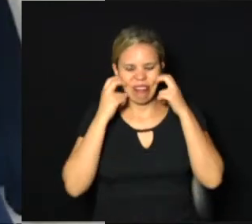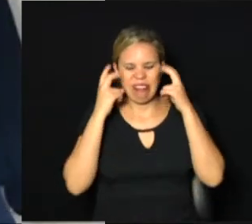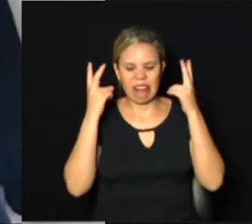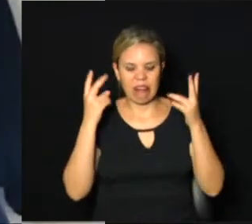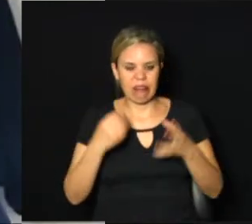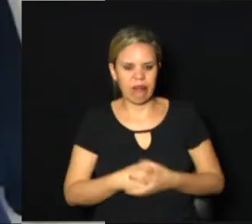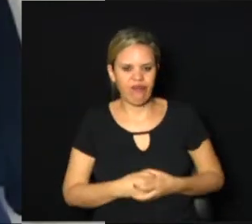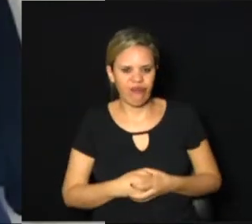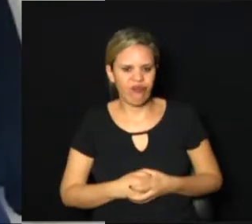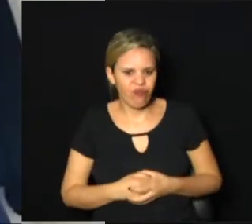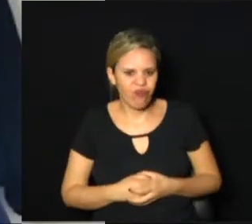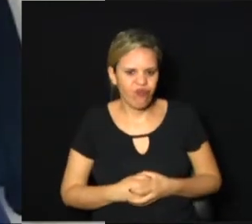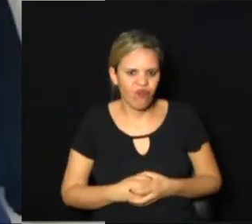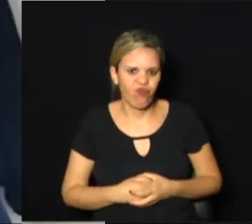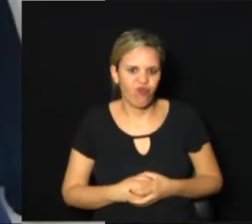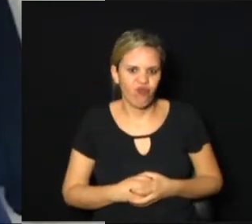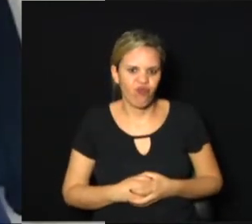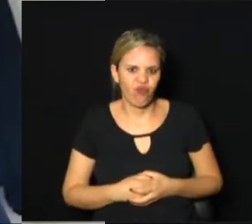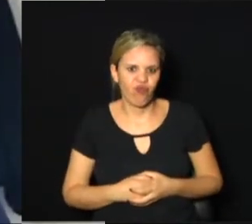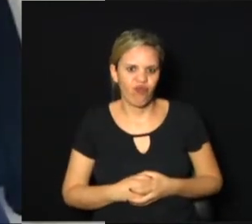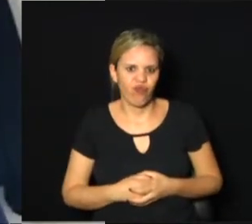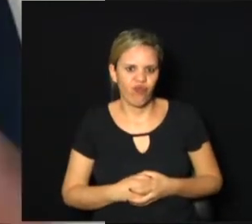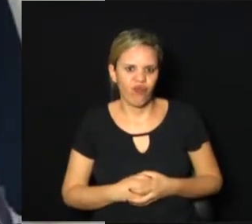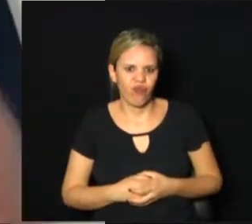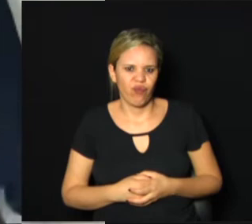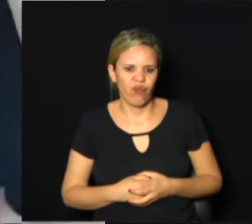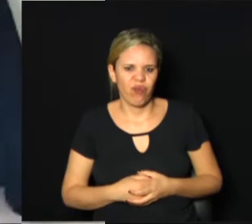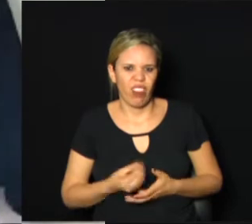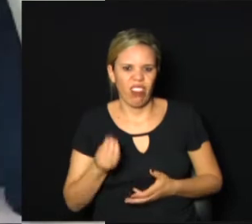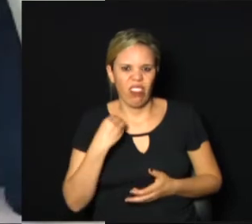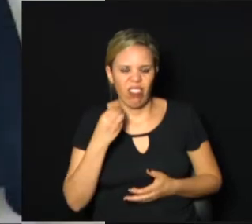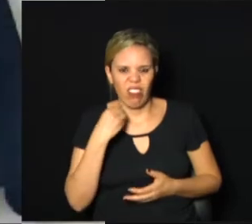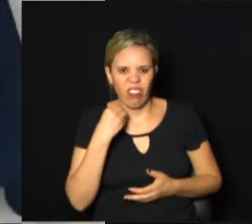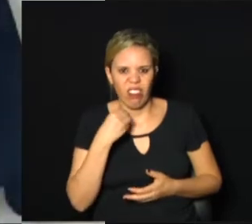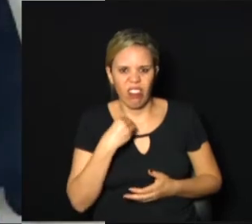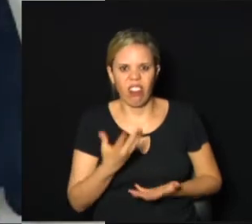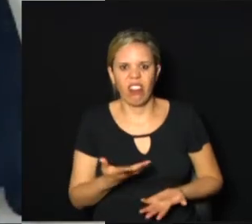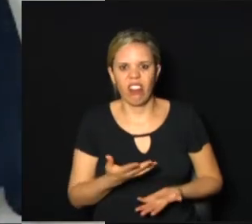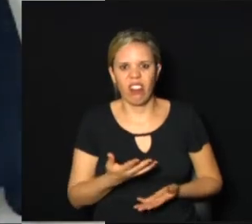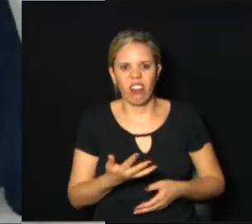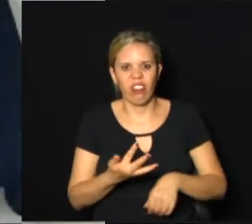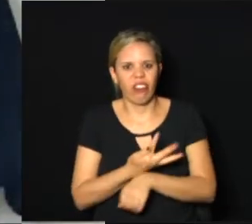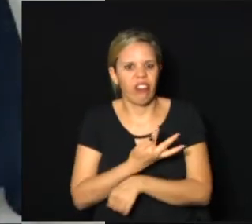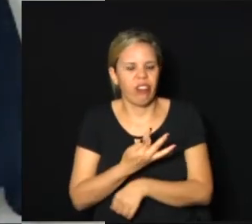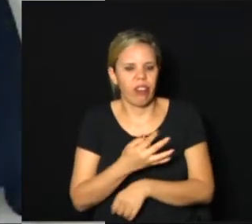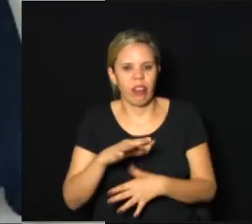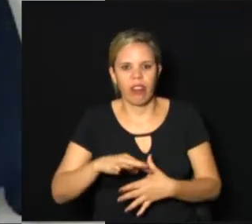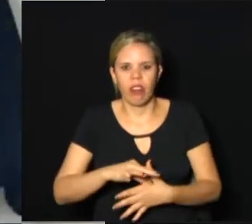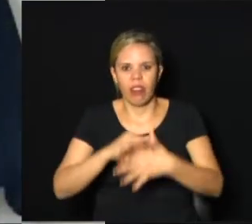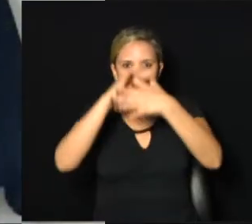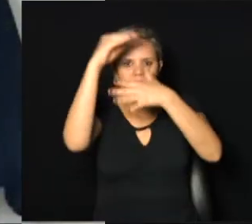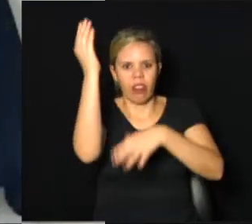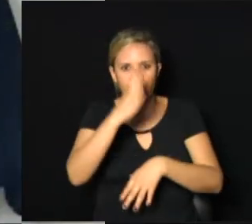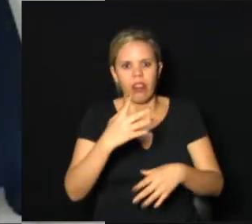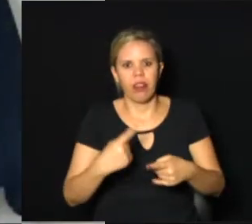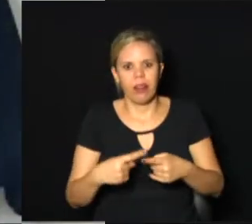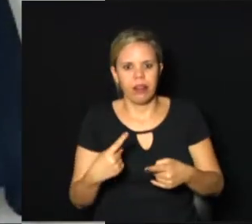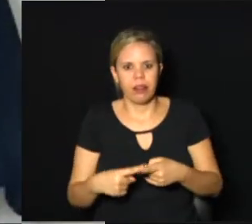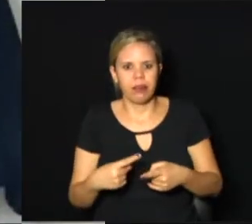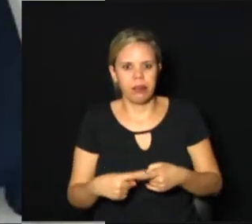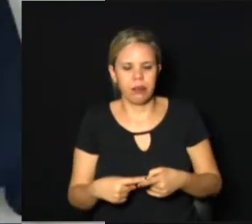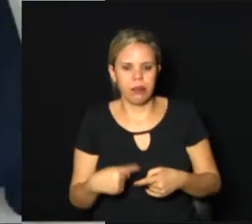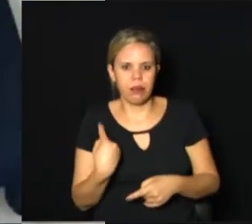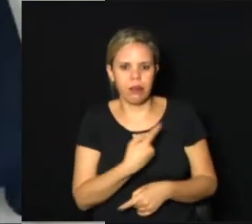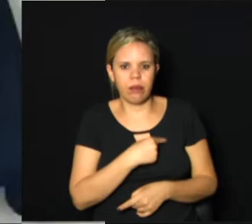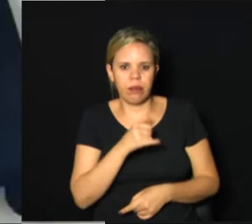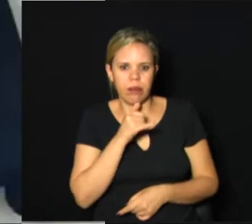vergonha, de fracasso, falência da nossa liderança nacional. Por quê? Porque a